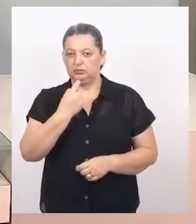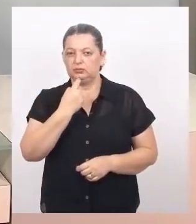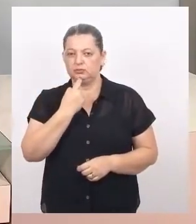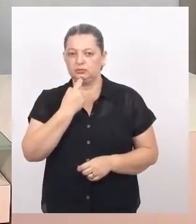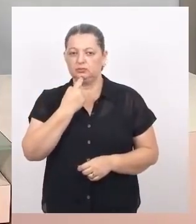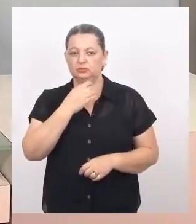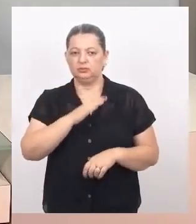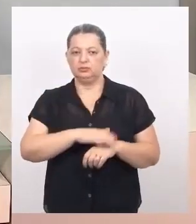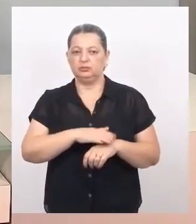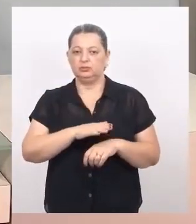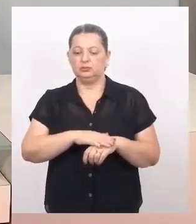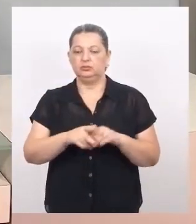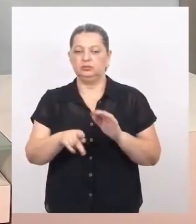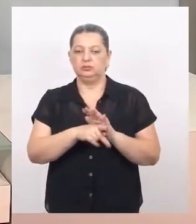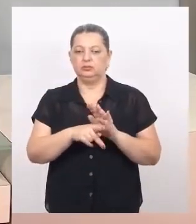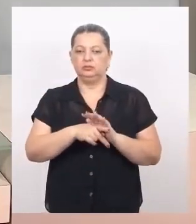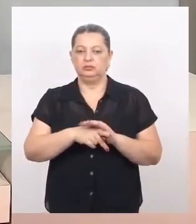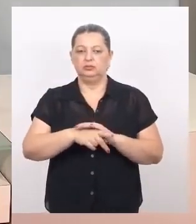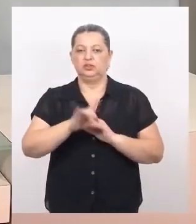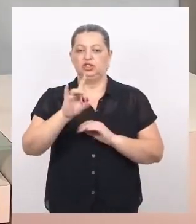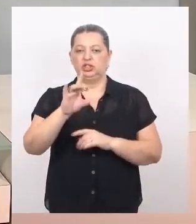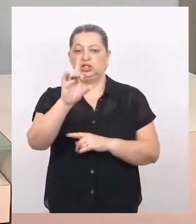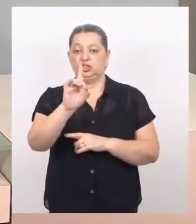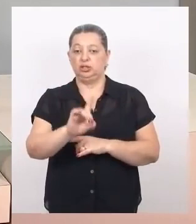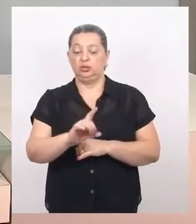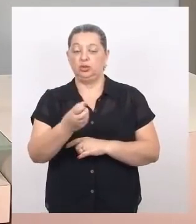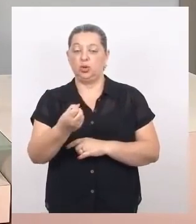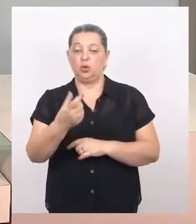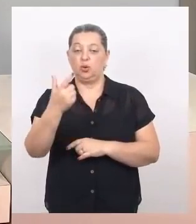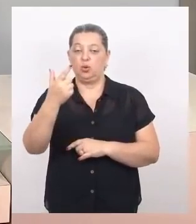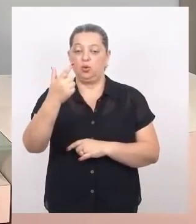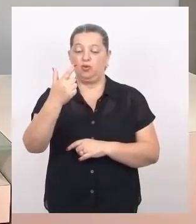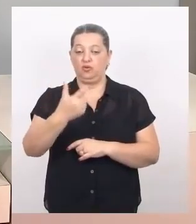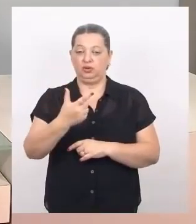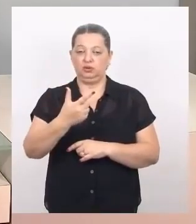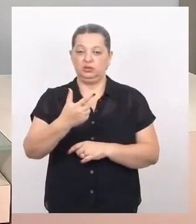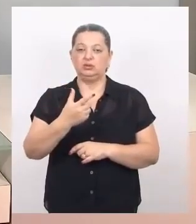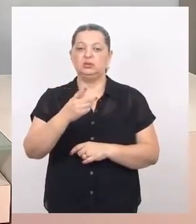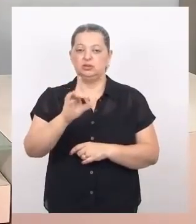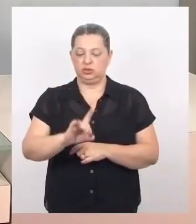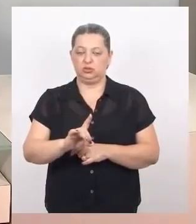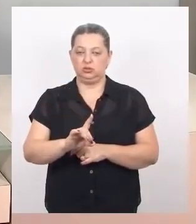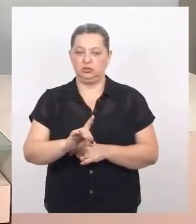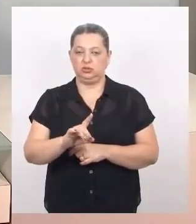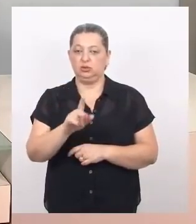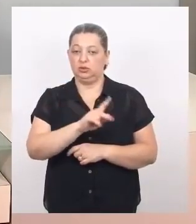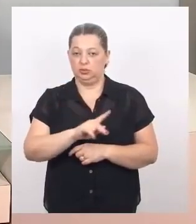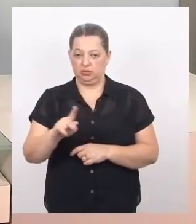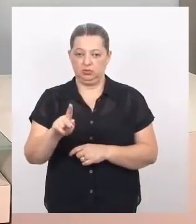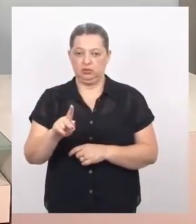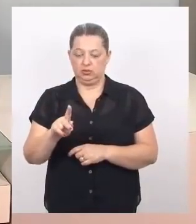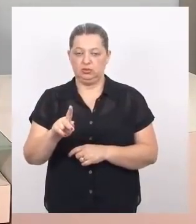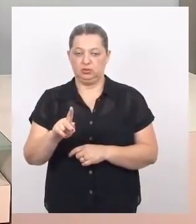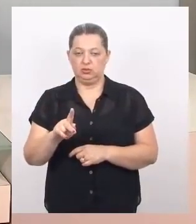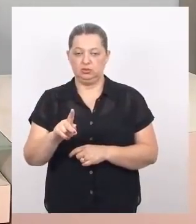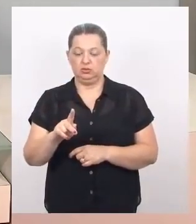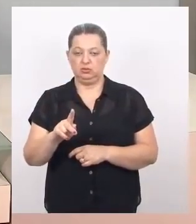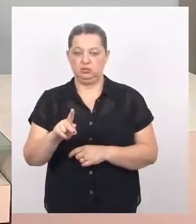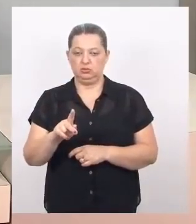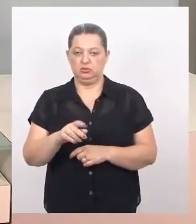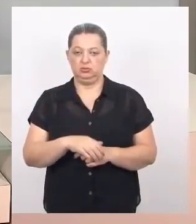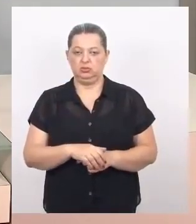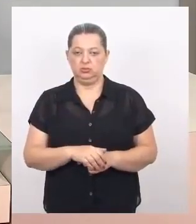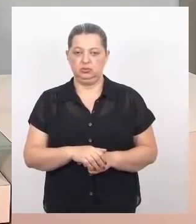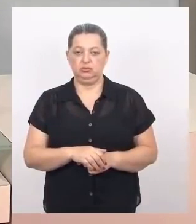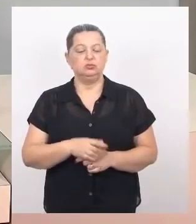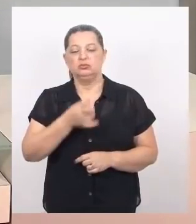funcionalidades no sistema é o diretor e o vice-diretor, a quem o docente está subordinado. Então, é o